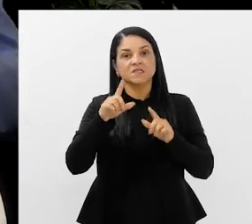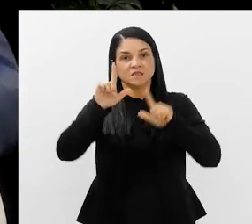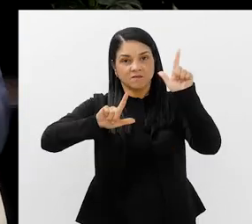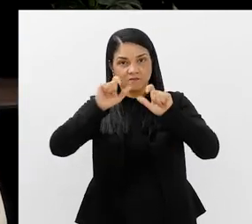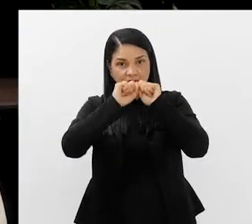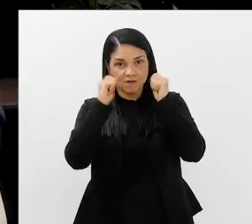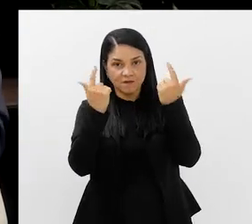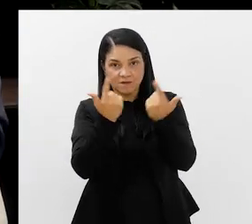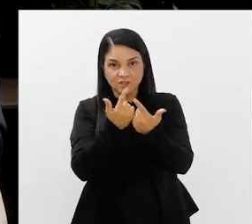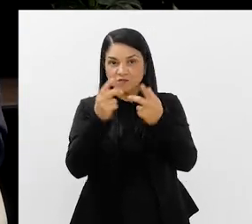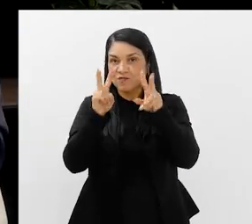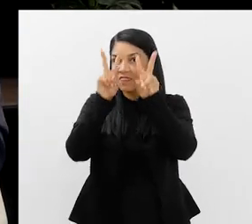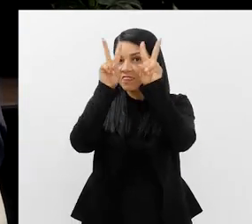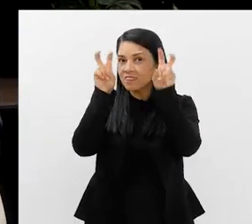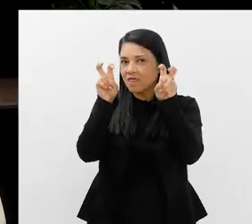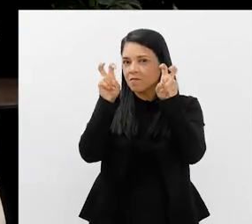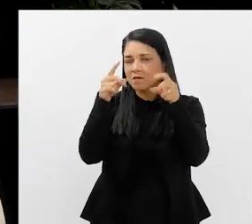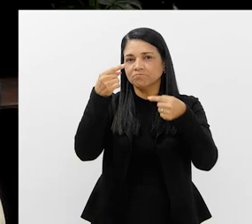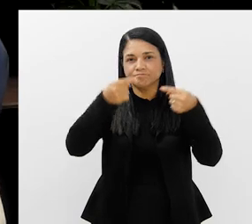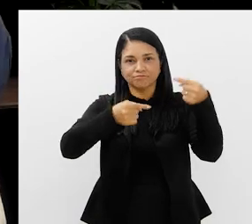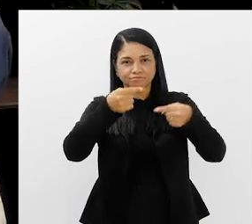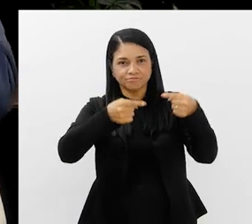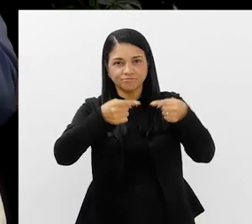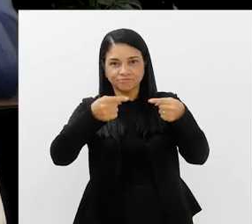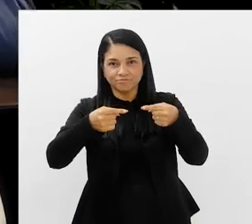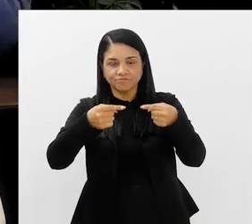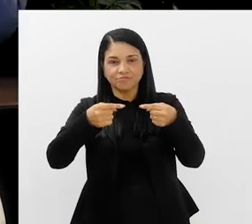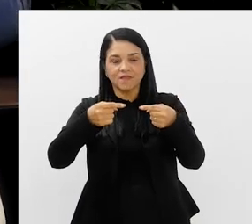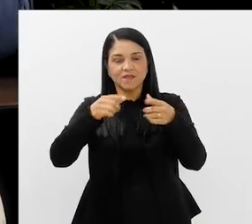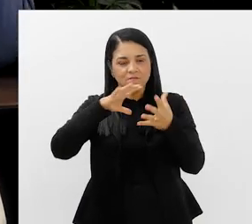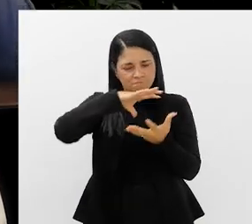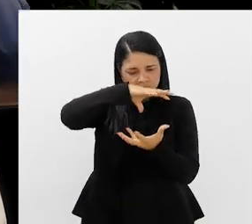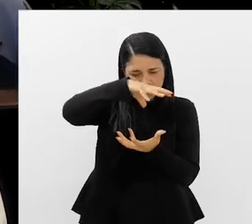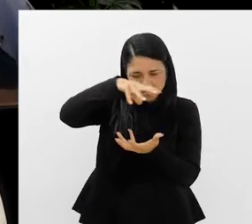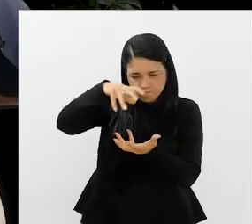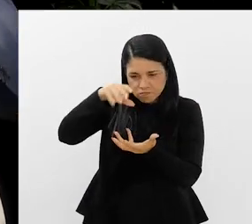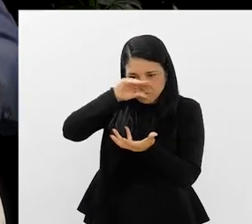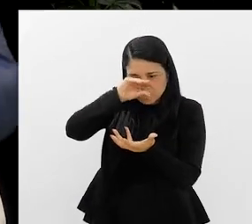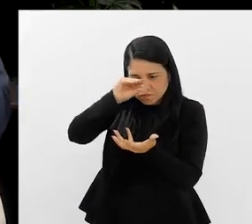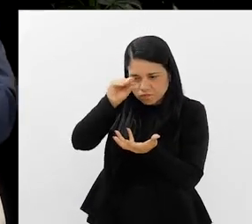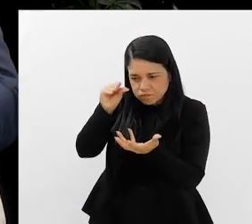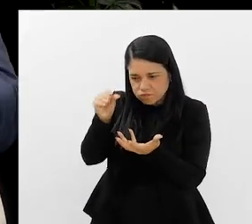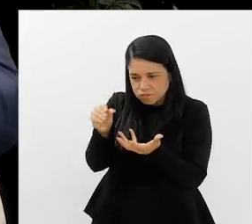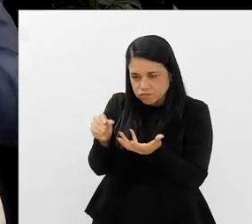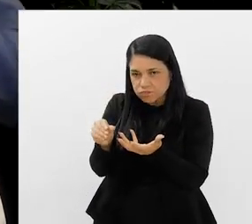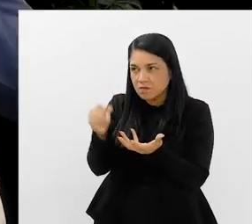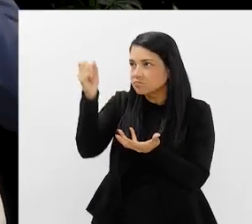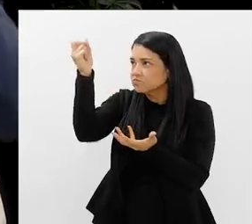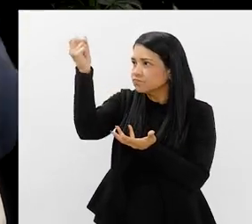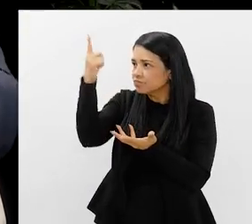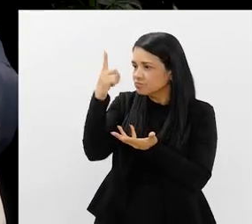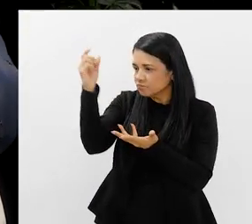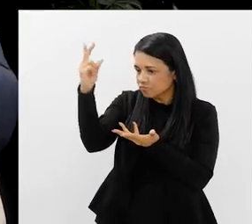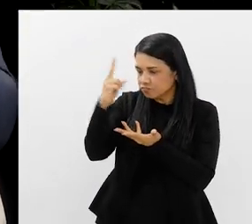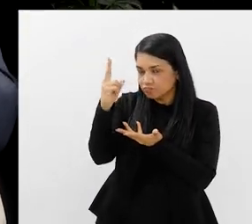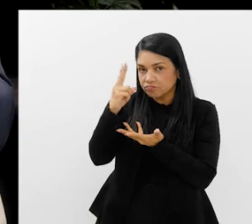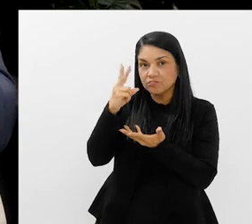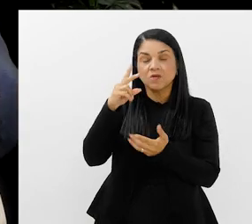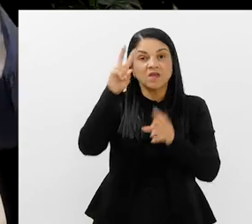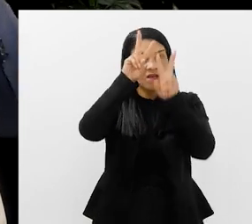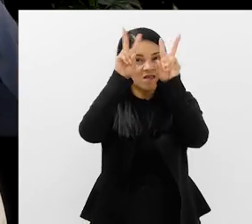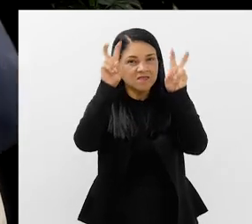TV Alerj, traz hoje o tema sobre a camada de ozônio, um tema